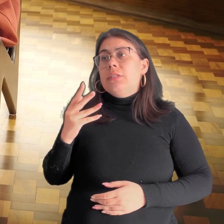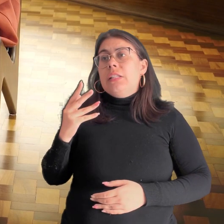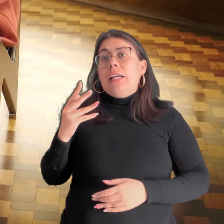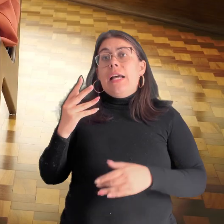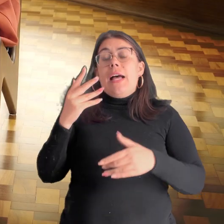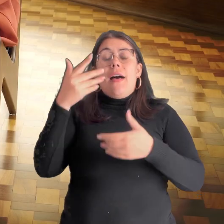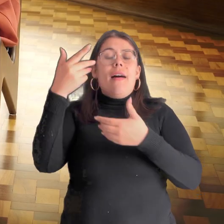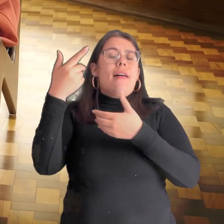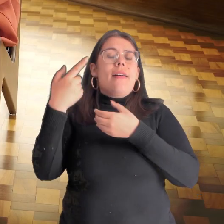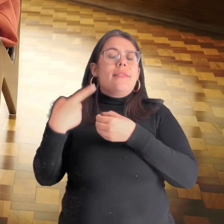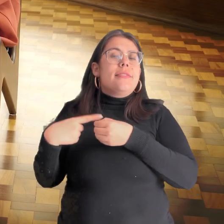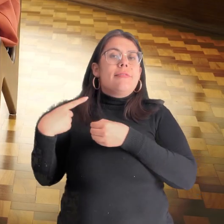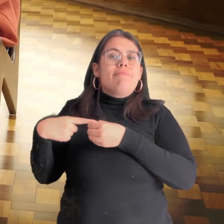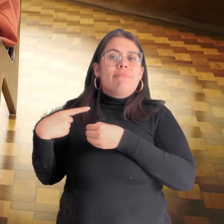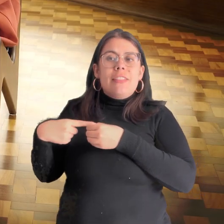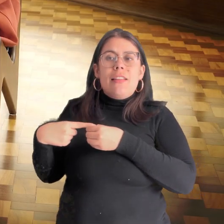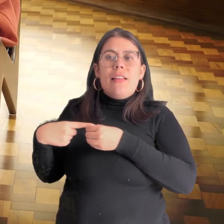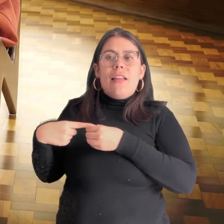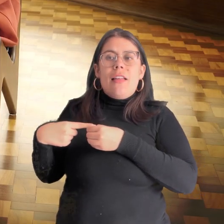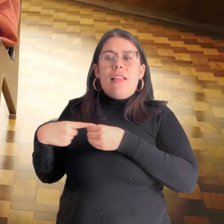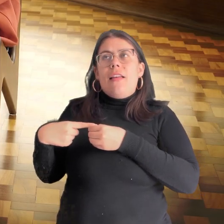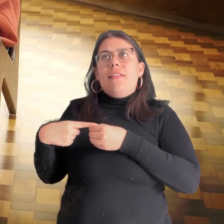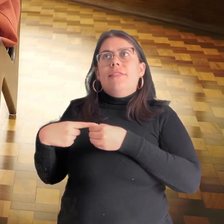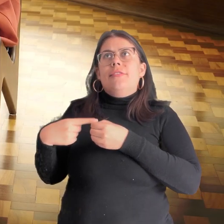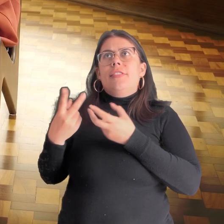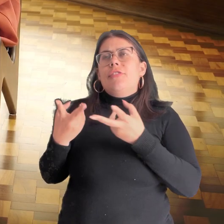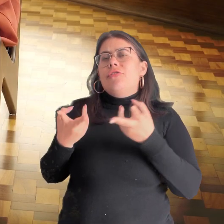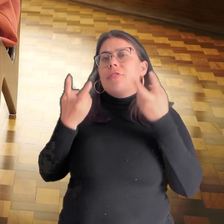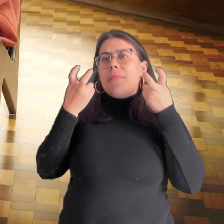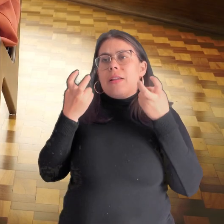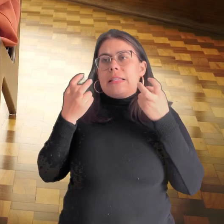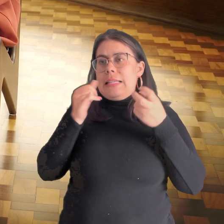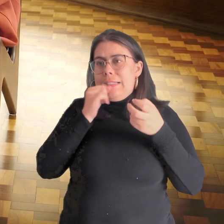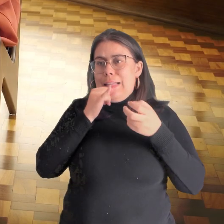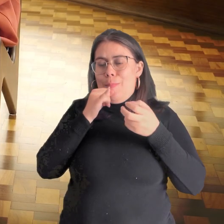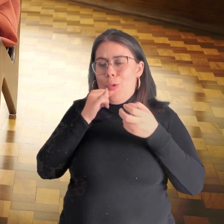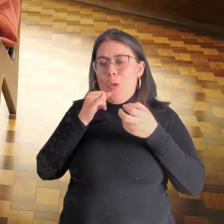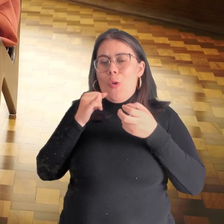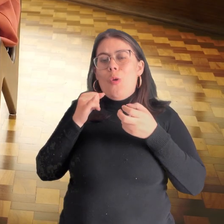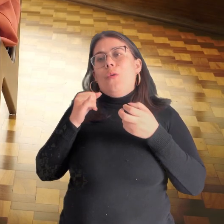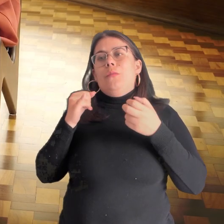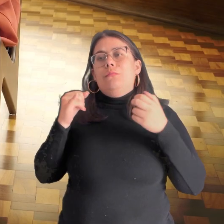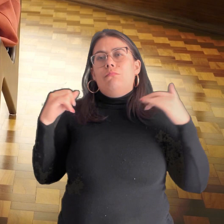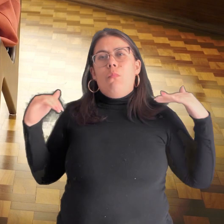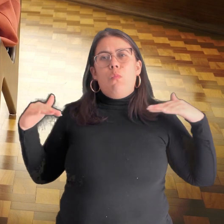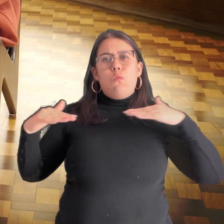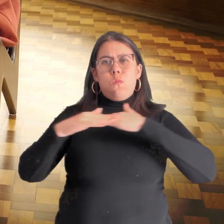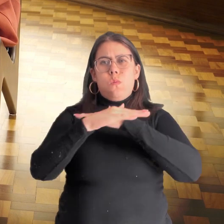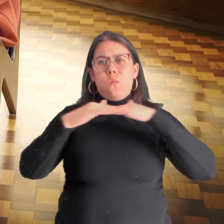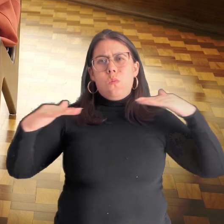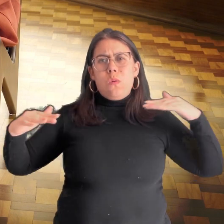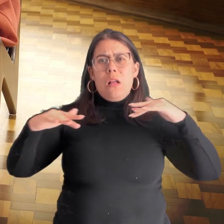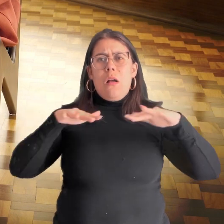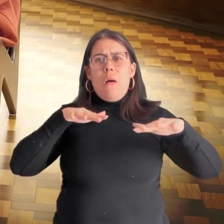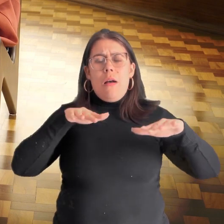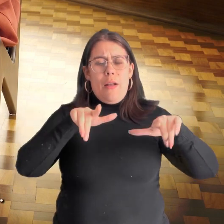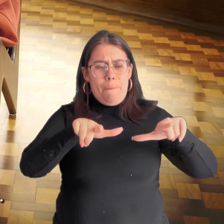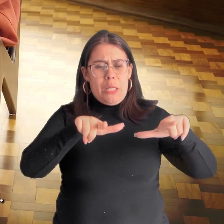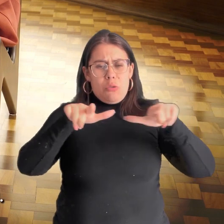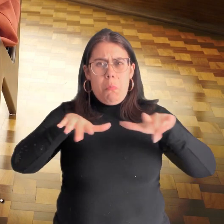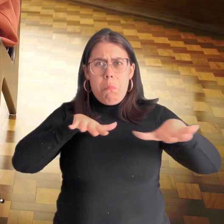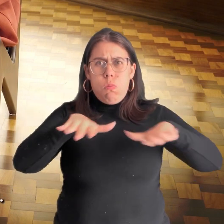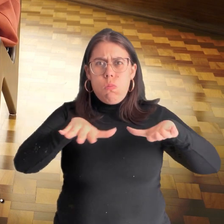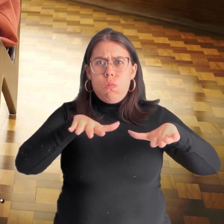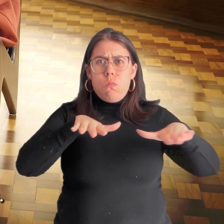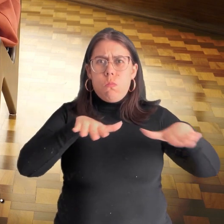cidade, o piso treme, muita passagem de carros, há uma trepidação, mas